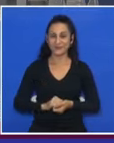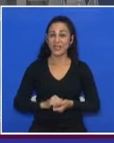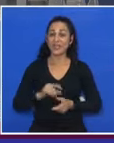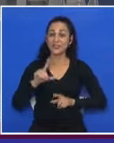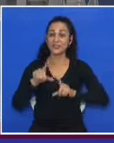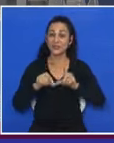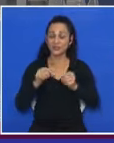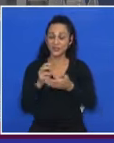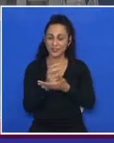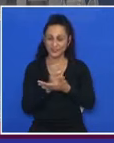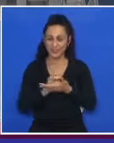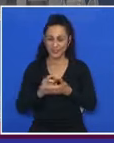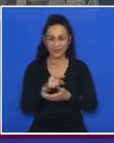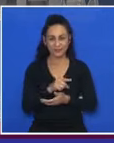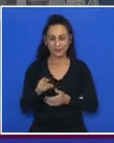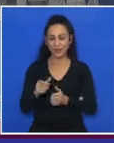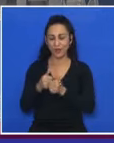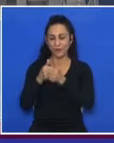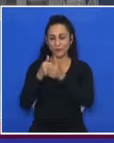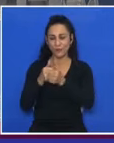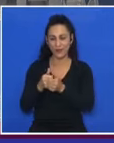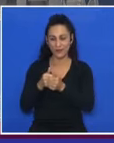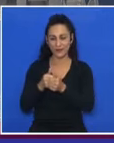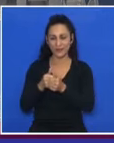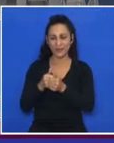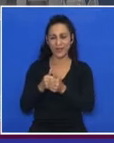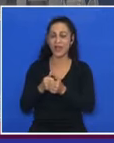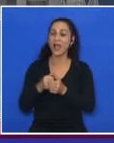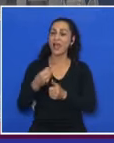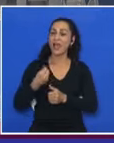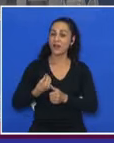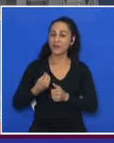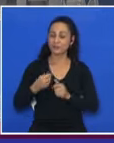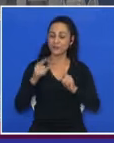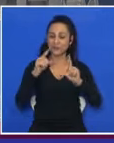Esse é o sorteio da Quina, que você acompanha ao vivo pela Rede TV.